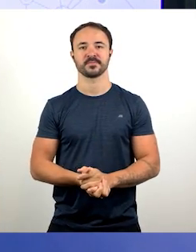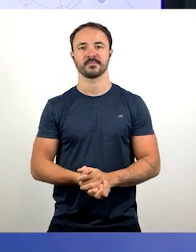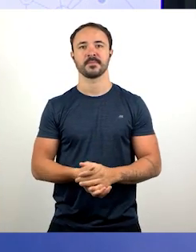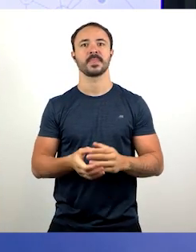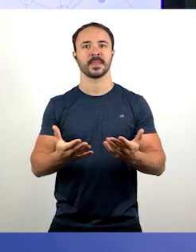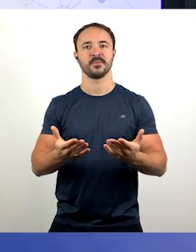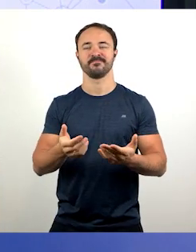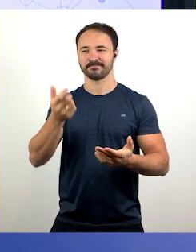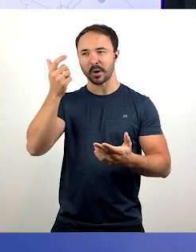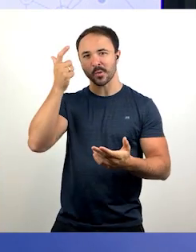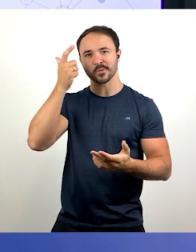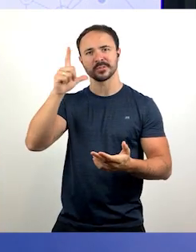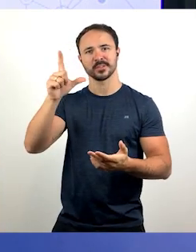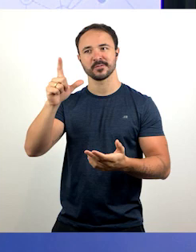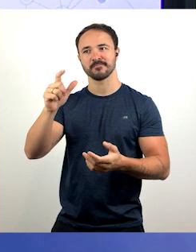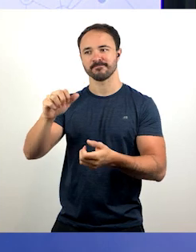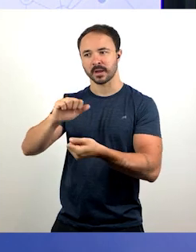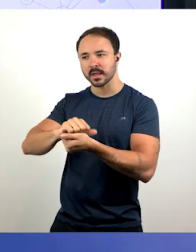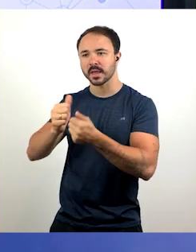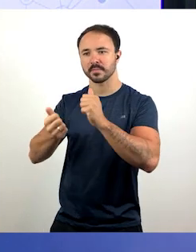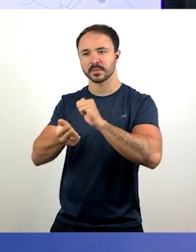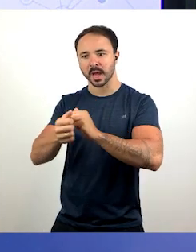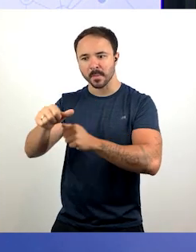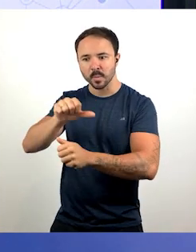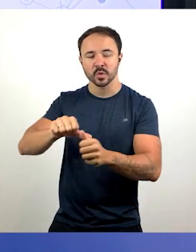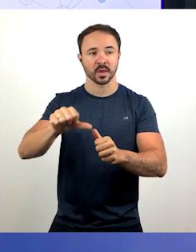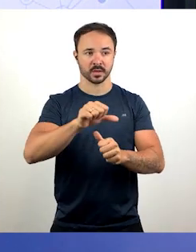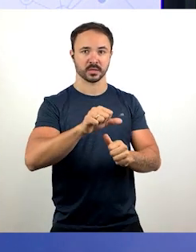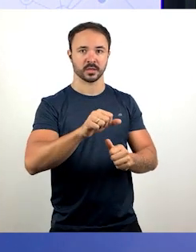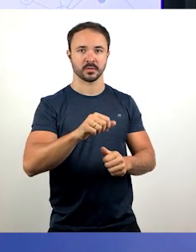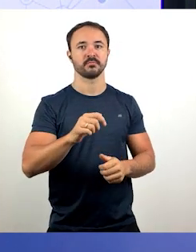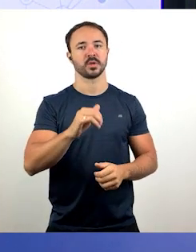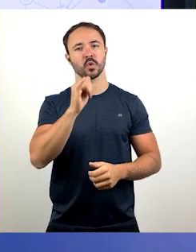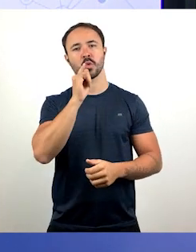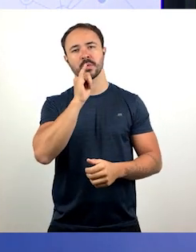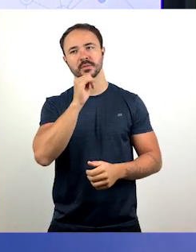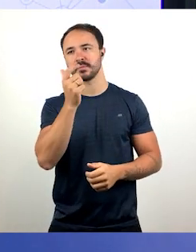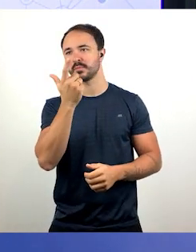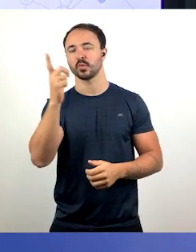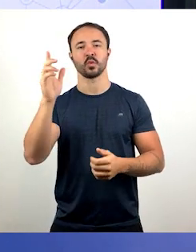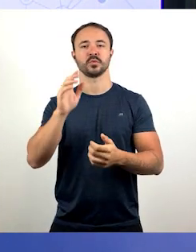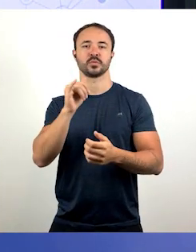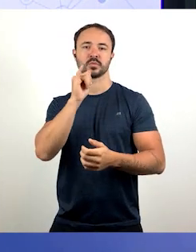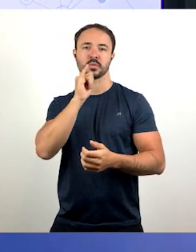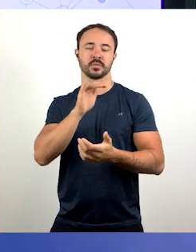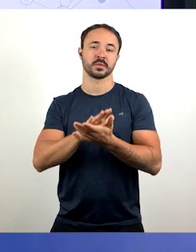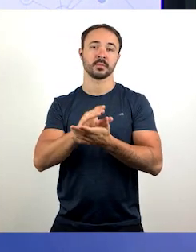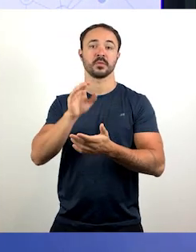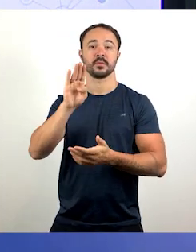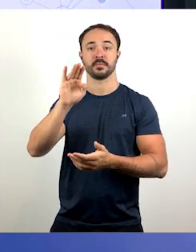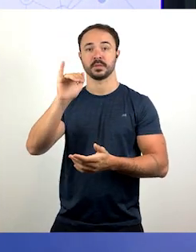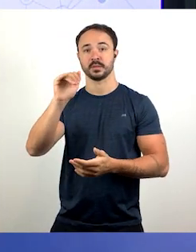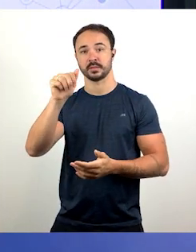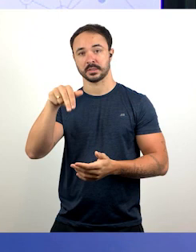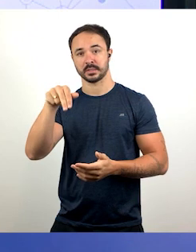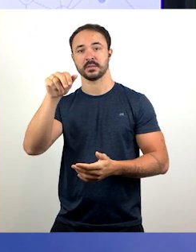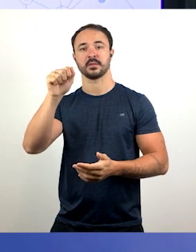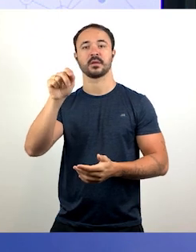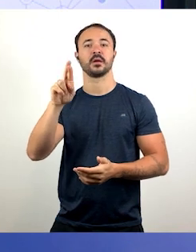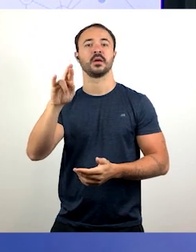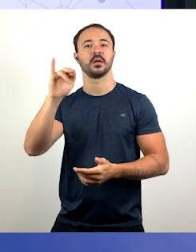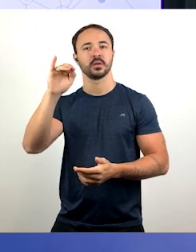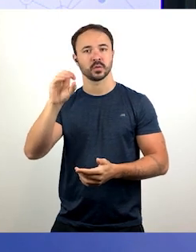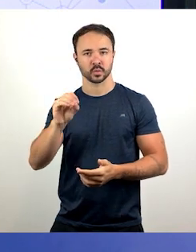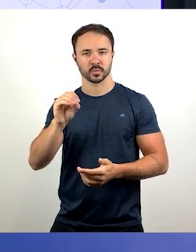do código Morse ou como outros modelos de código que vimos nas últimas aulas, como o binário ou o braille,